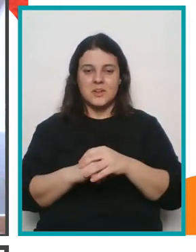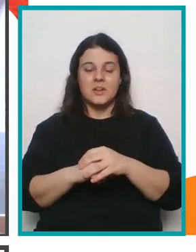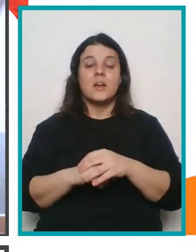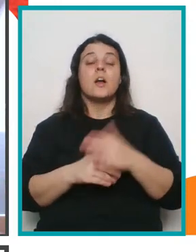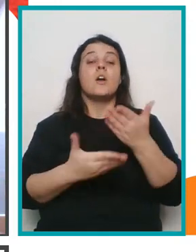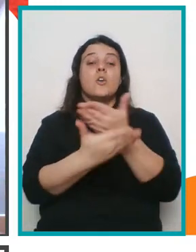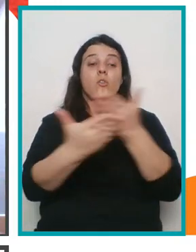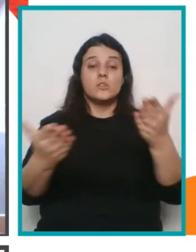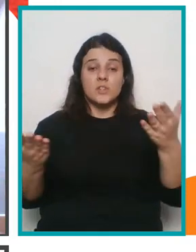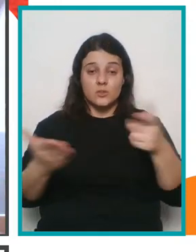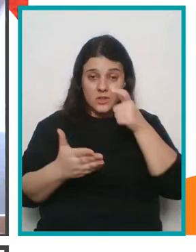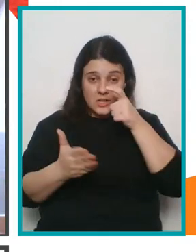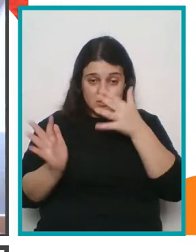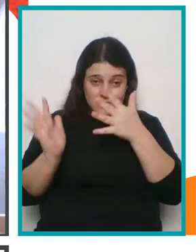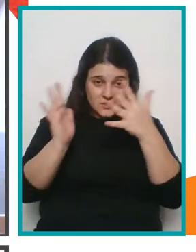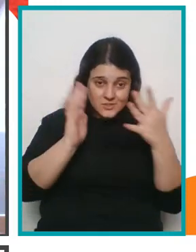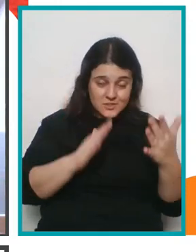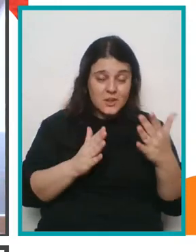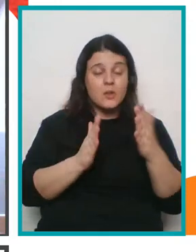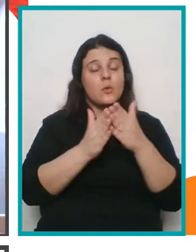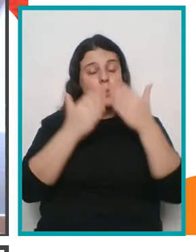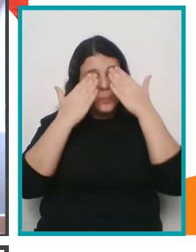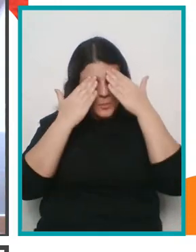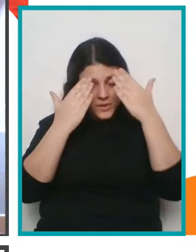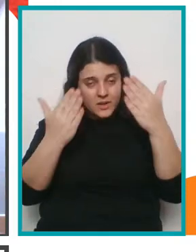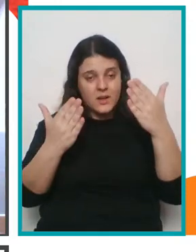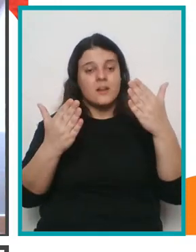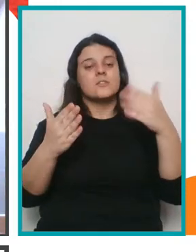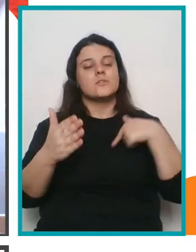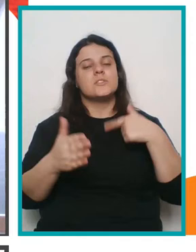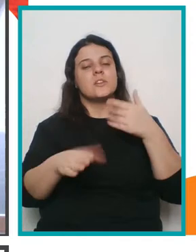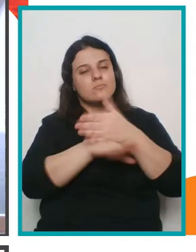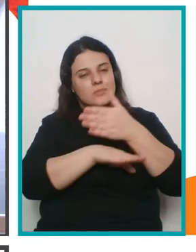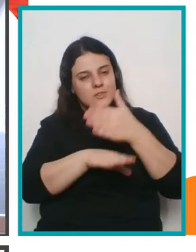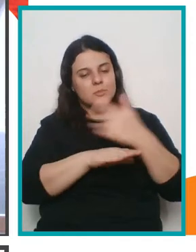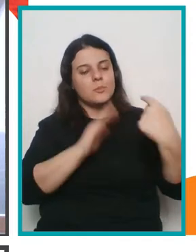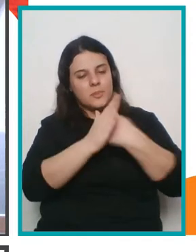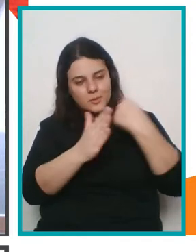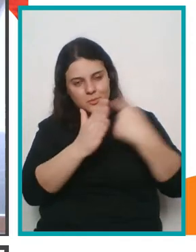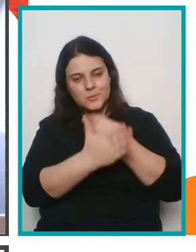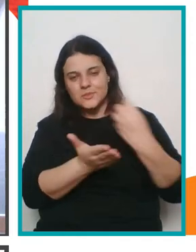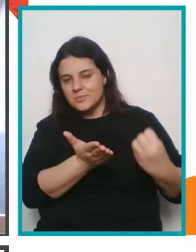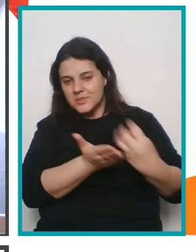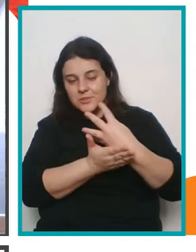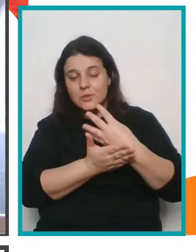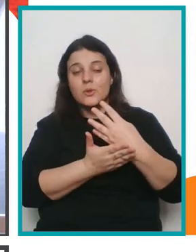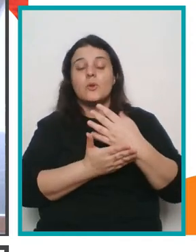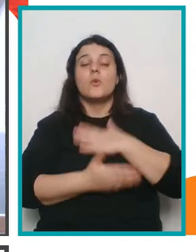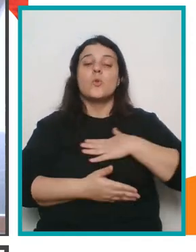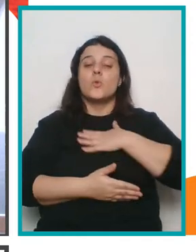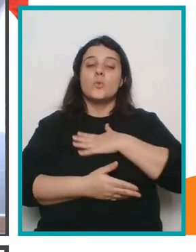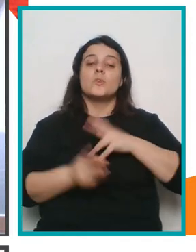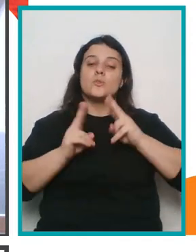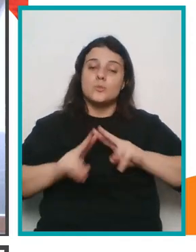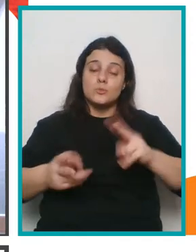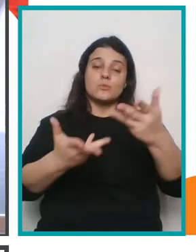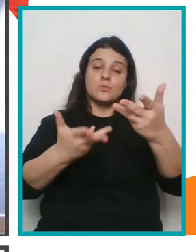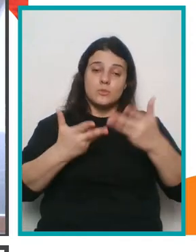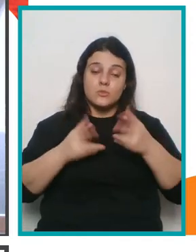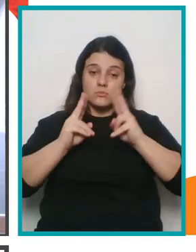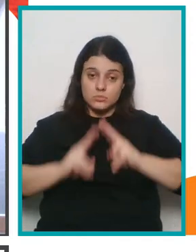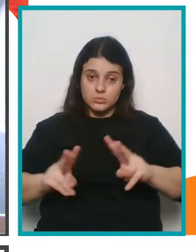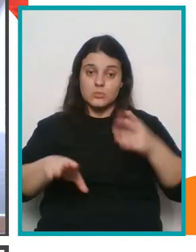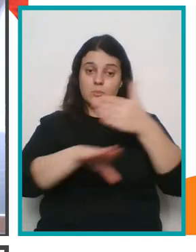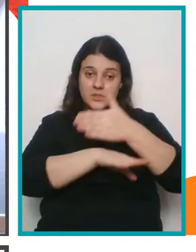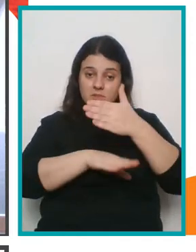vocês participem ao longo do dia. Teremos diversas atividades. Nosso próximo painel começa agora às 4 horas e 20